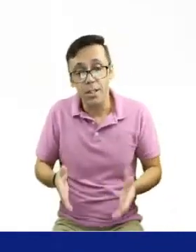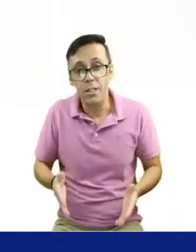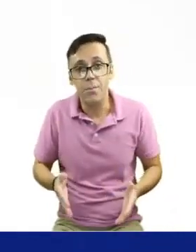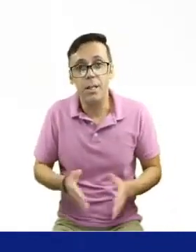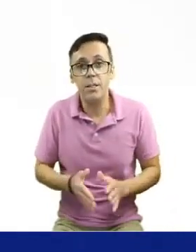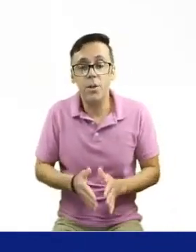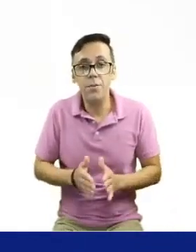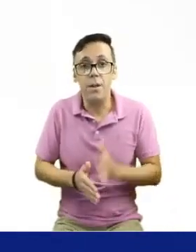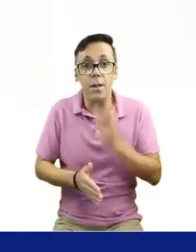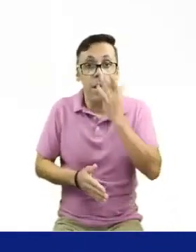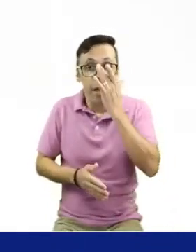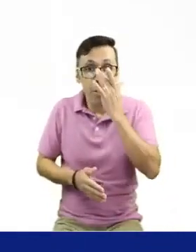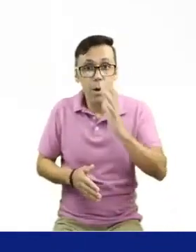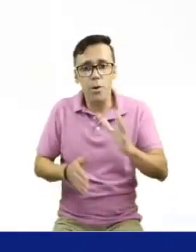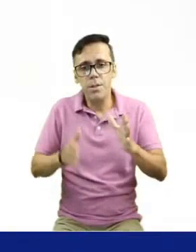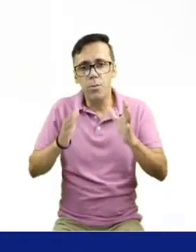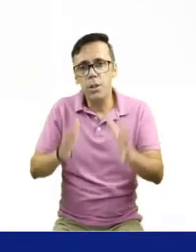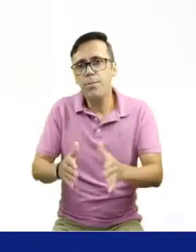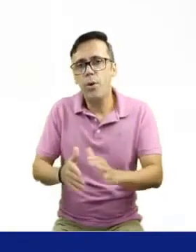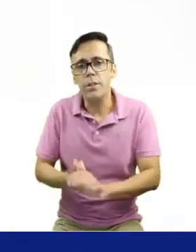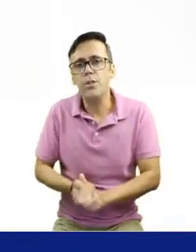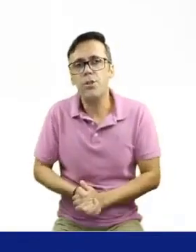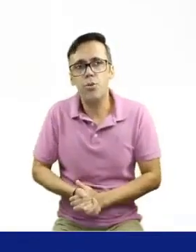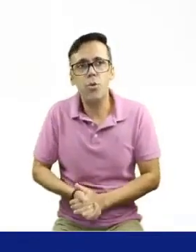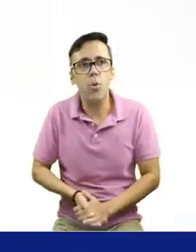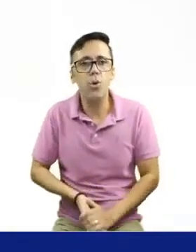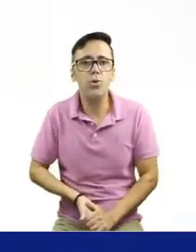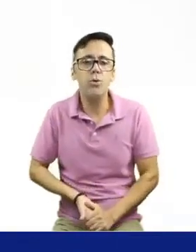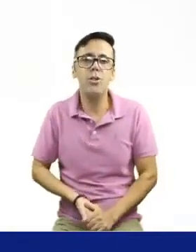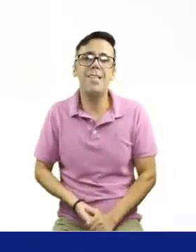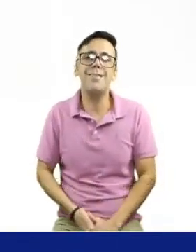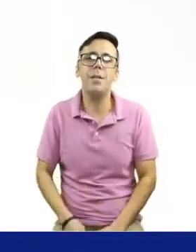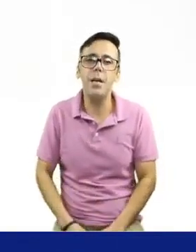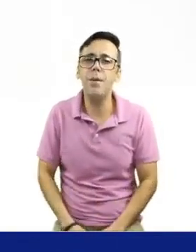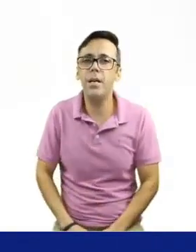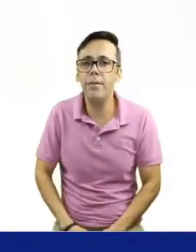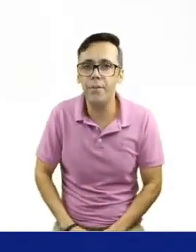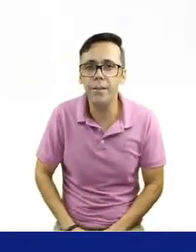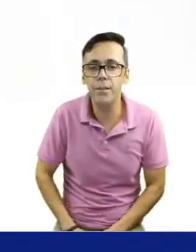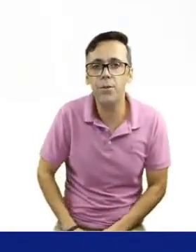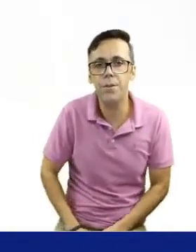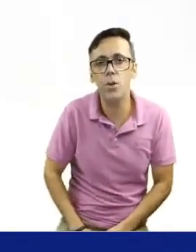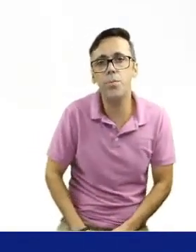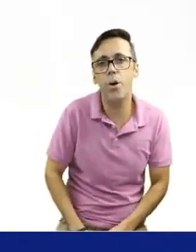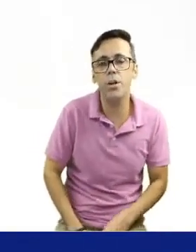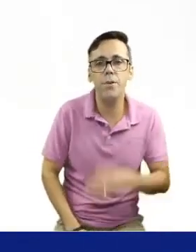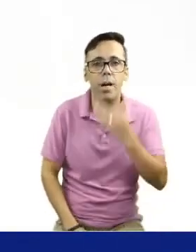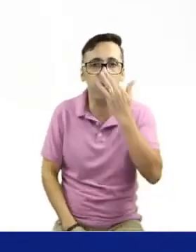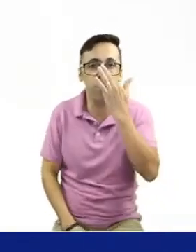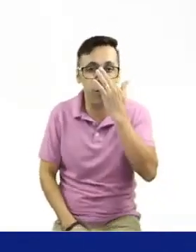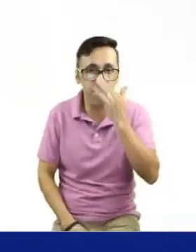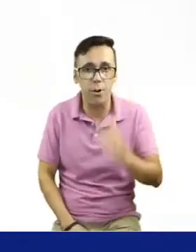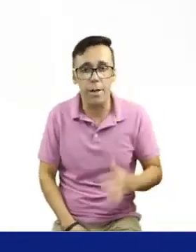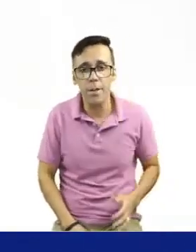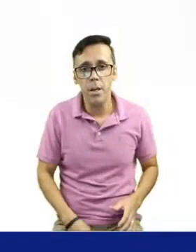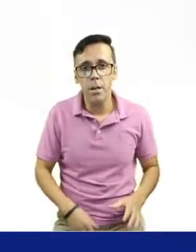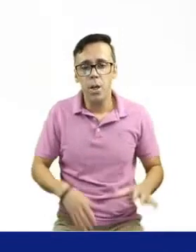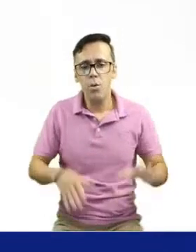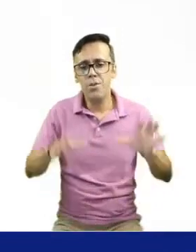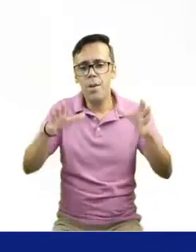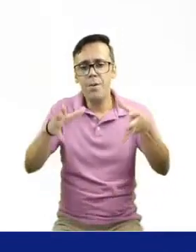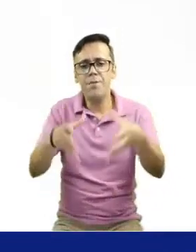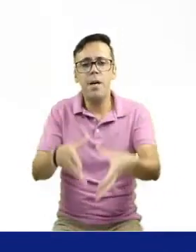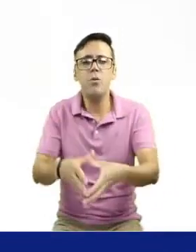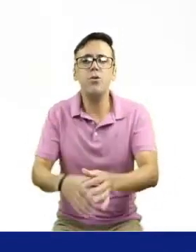pode ser também então assim é uma coisa muito importante esse concurso de extrema relevância e você não pode ficar do lado de fora